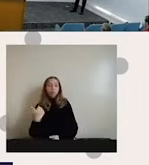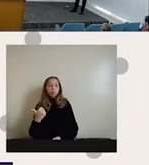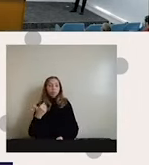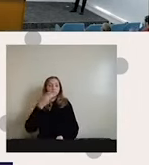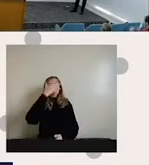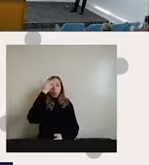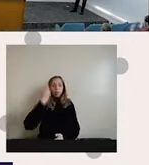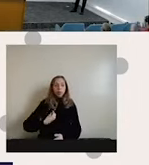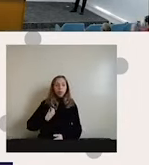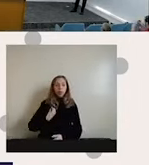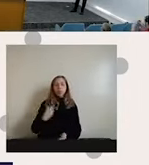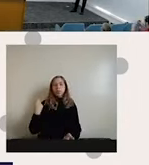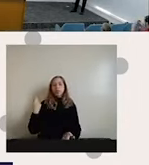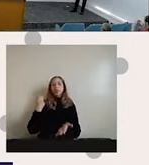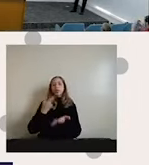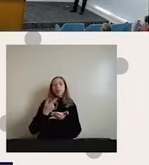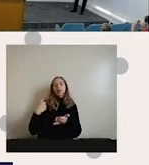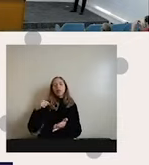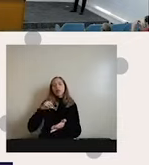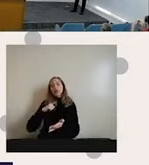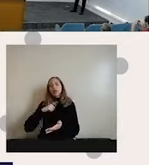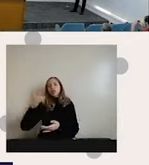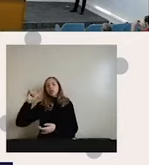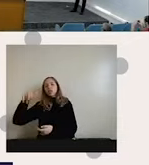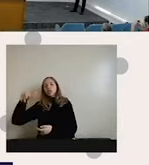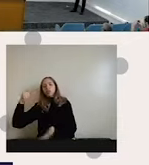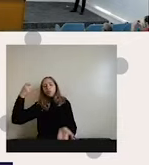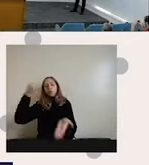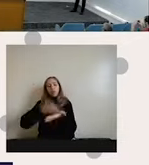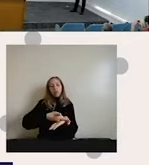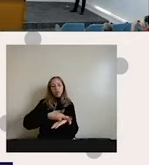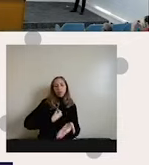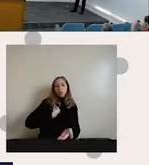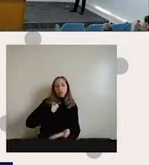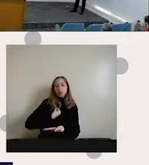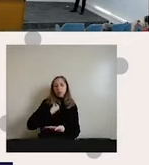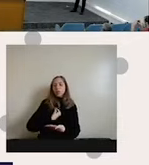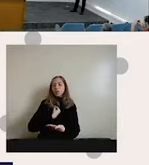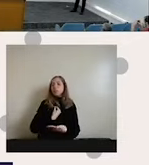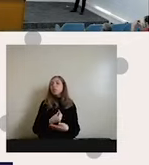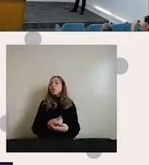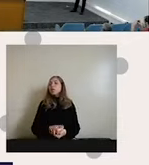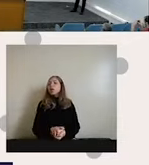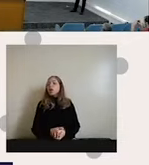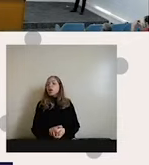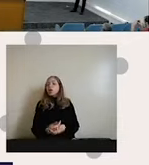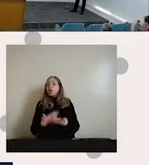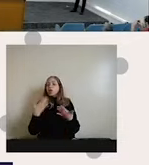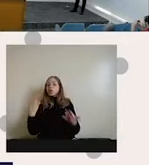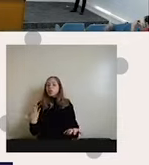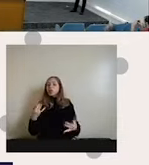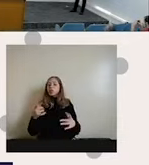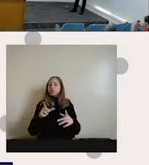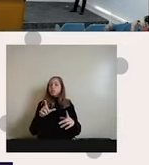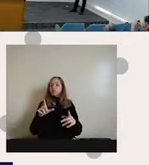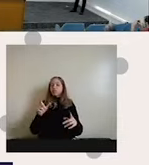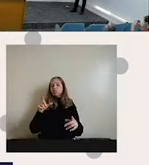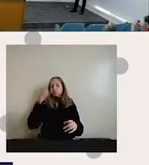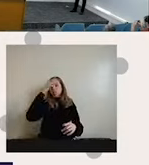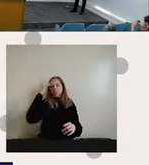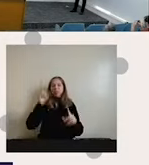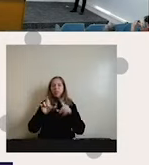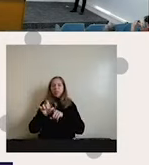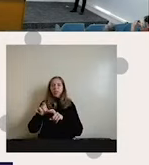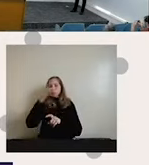ter a caracterização da não relação com o trabalho. Então, é uma doença que não tem relação com o trabalho, o benefício vai ser um